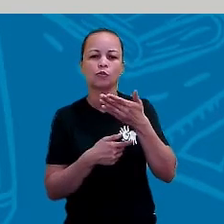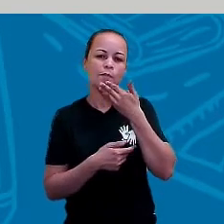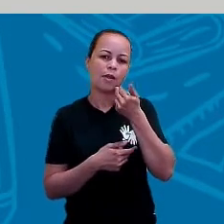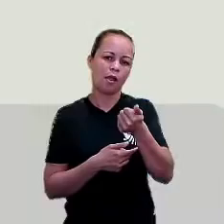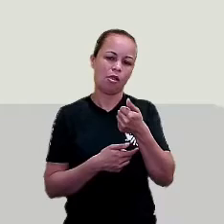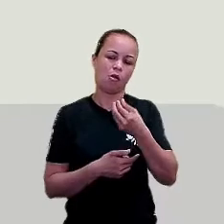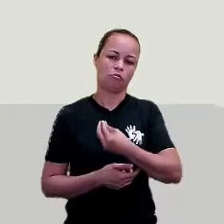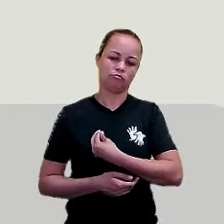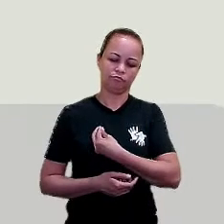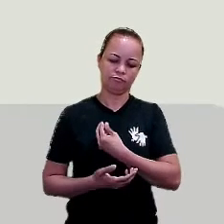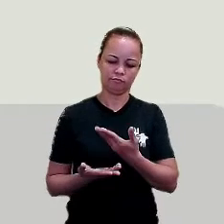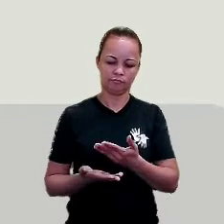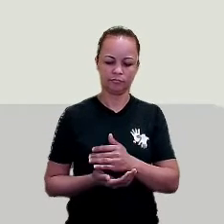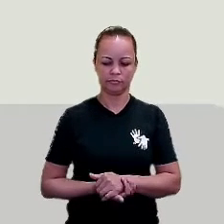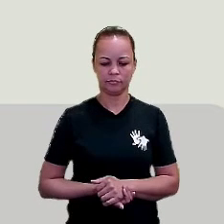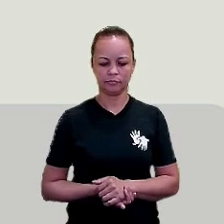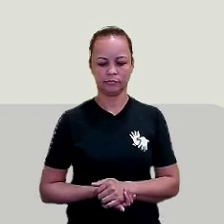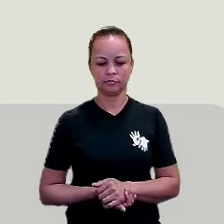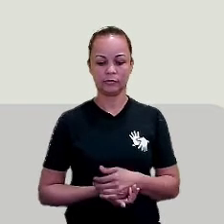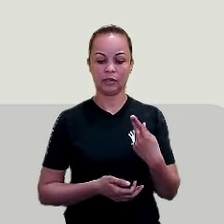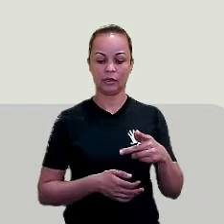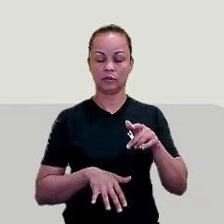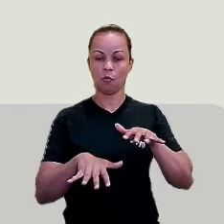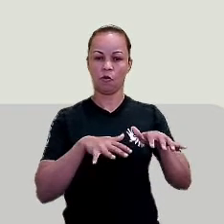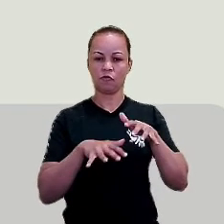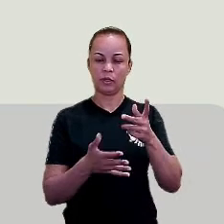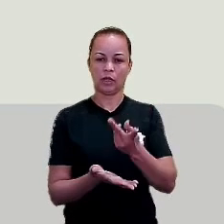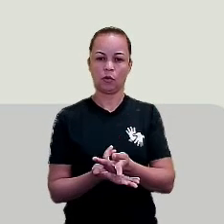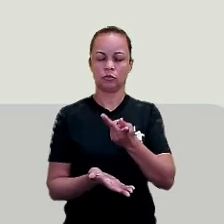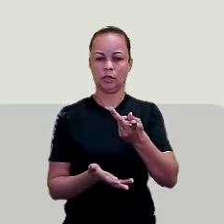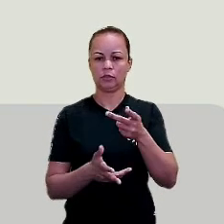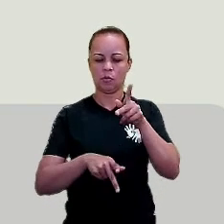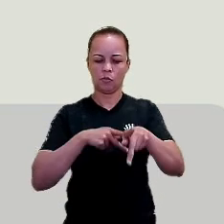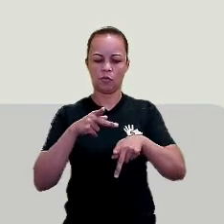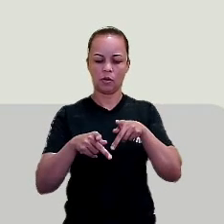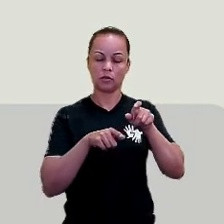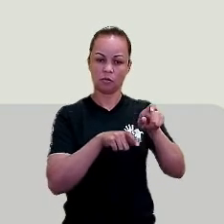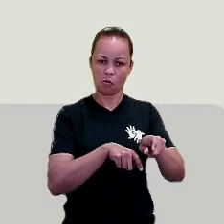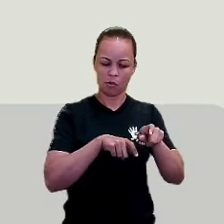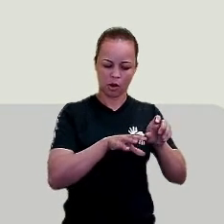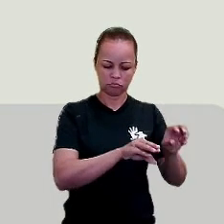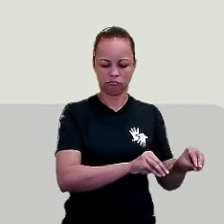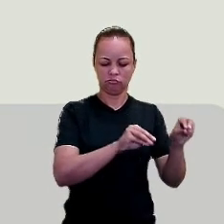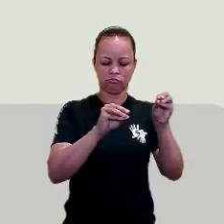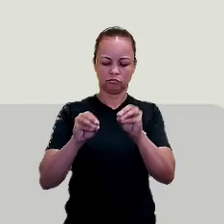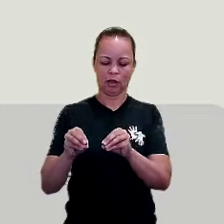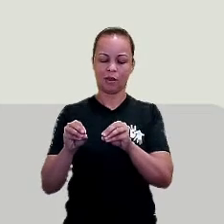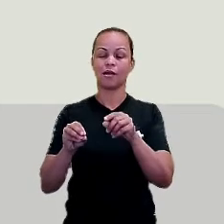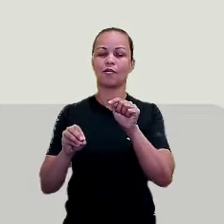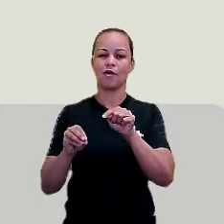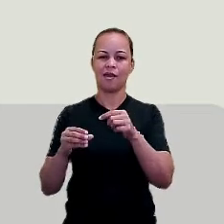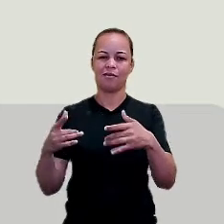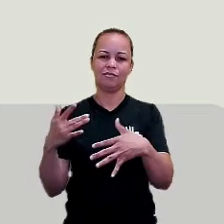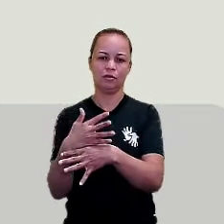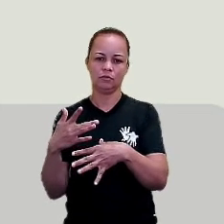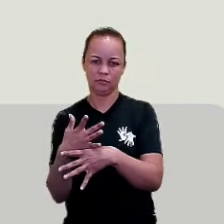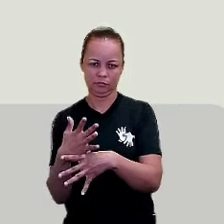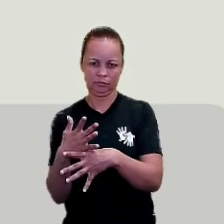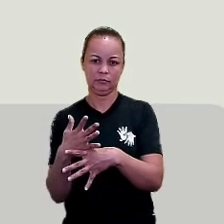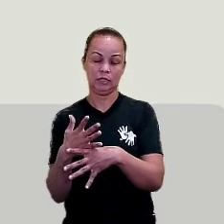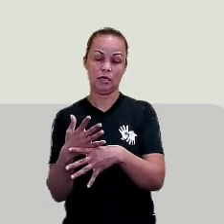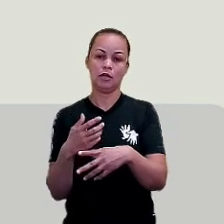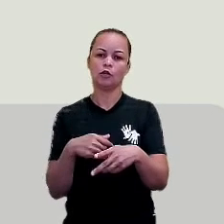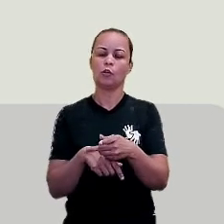Êxodo rural é um movimento que acontece quando a população rural deixa o campo e parte para a cidade, seja em busca de